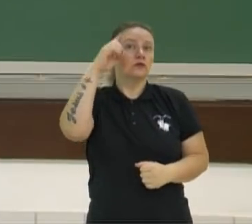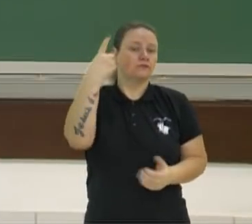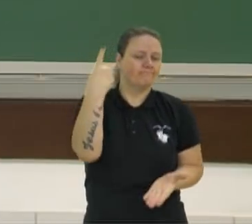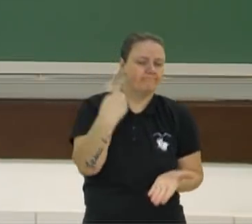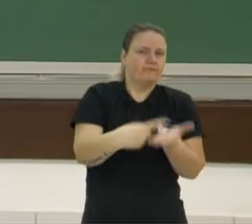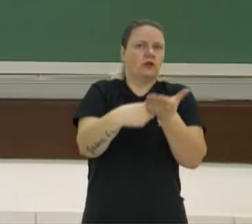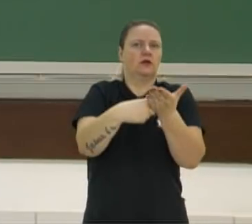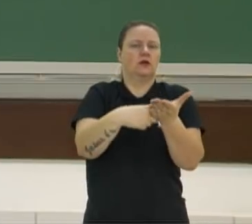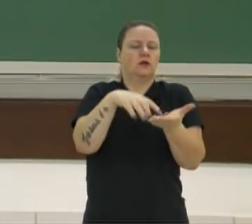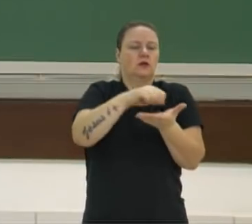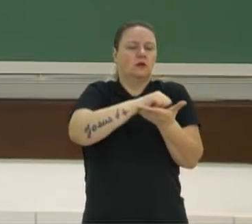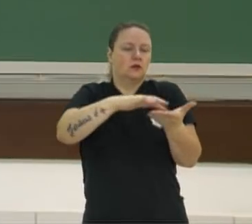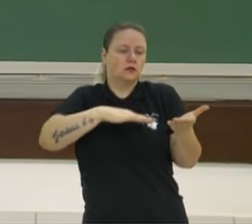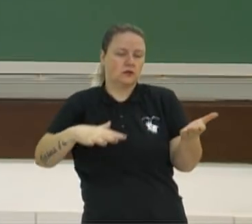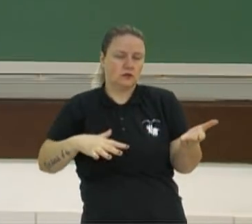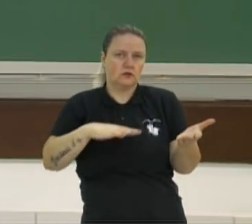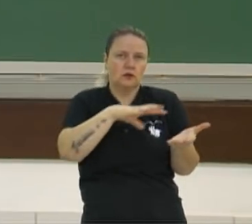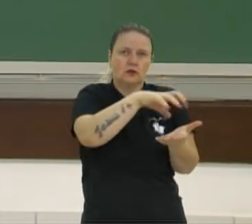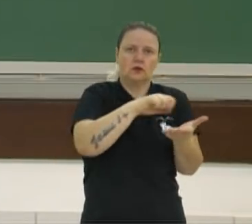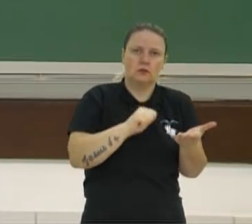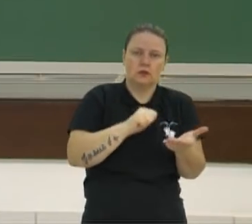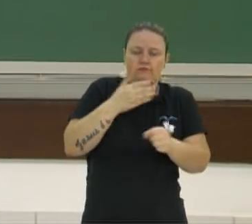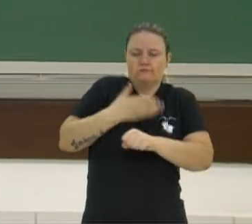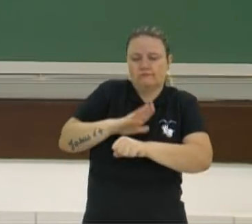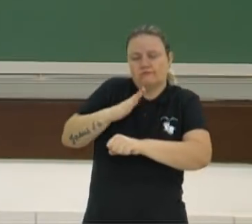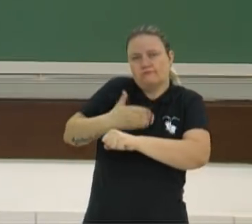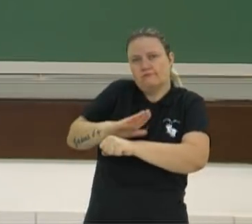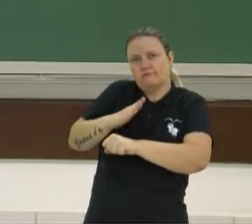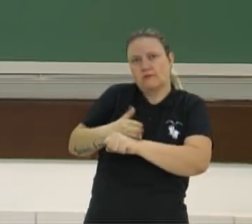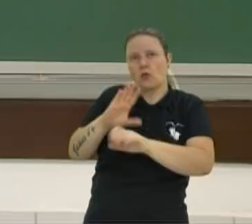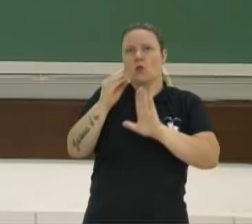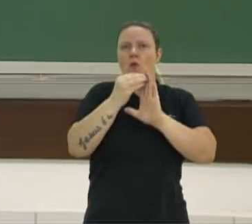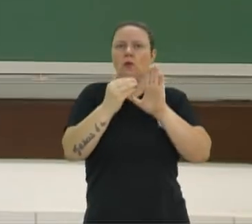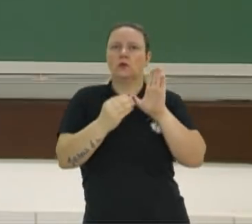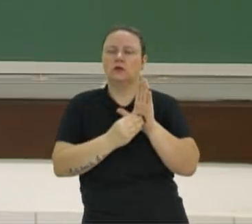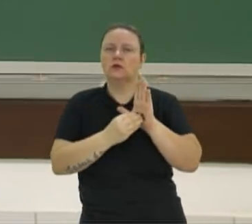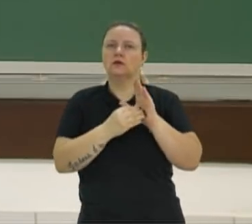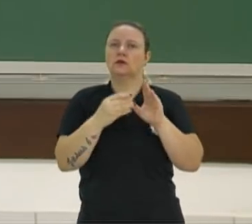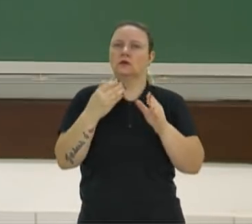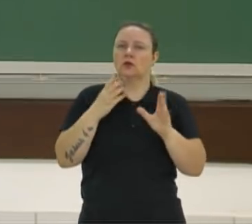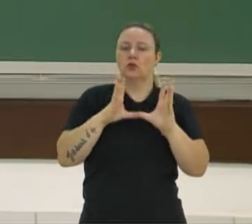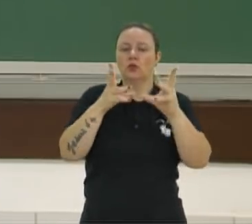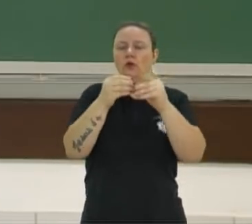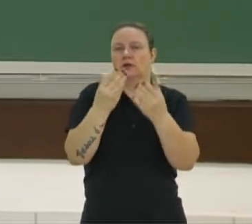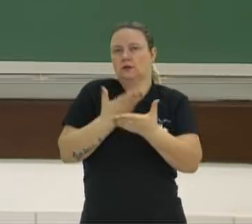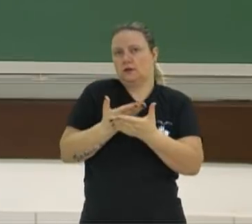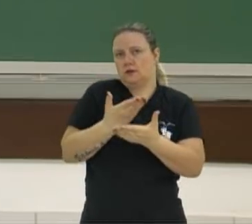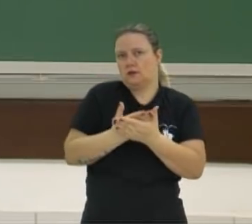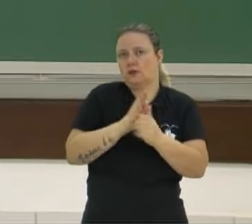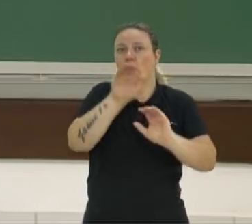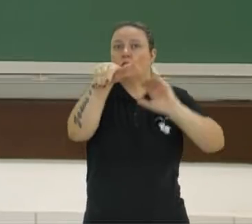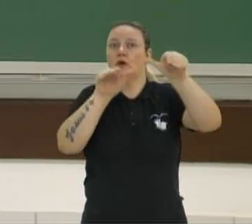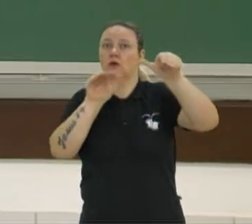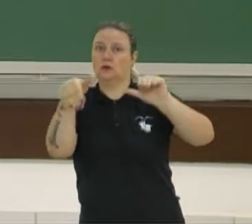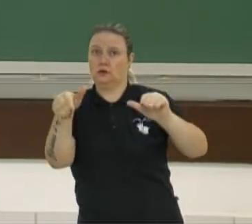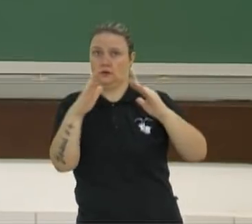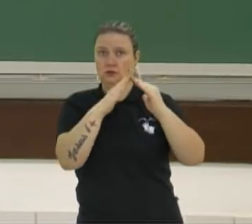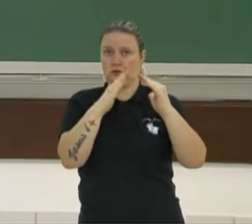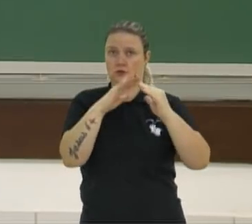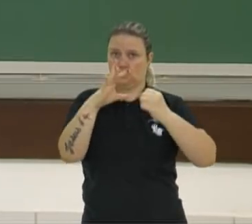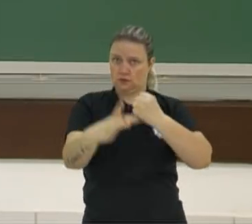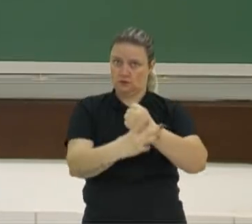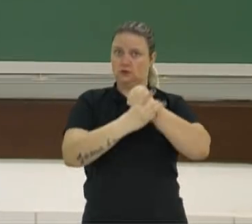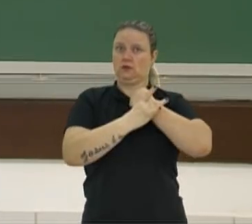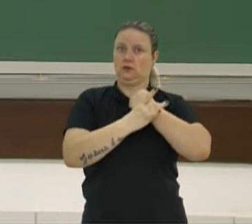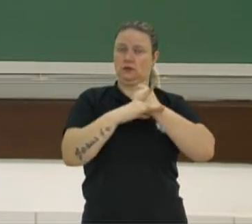o kit de exercícios para você treinar o conteúdo das aulas aí na sua casa, em segurança. Então,